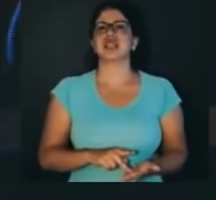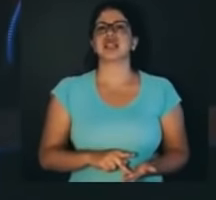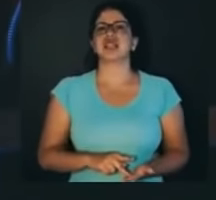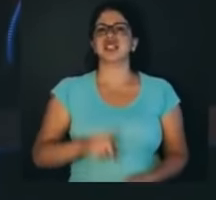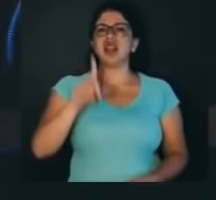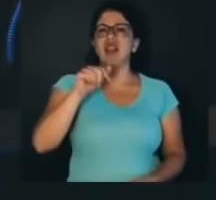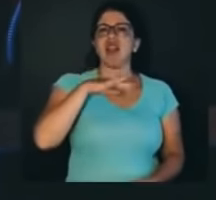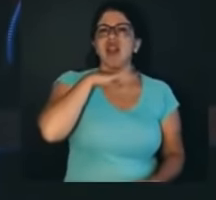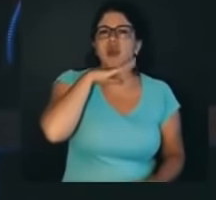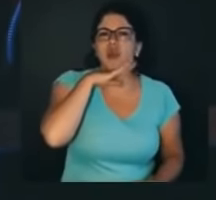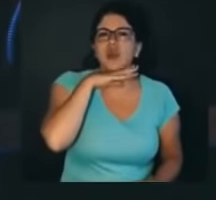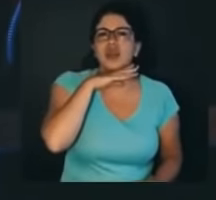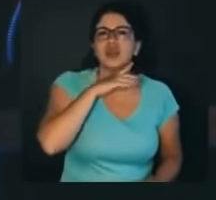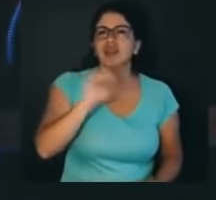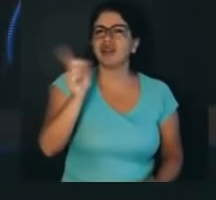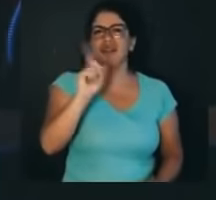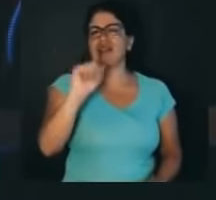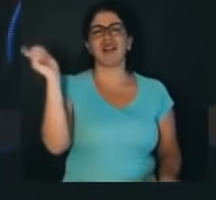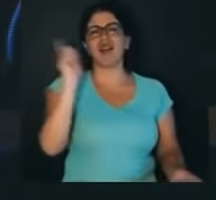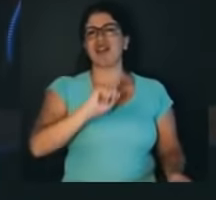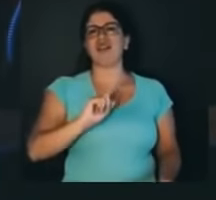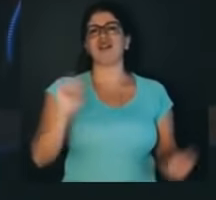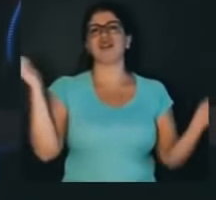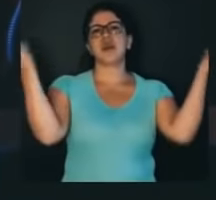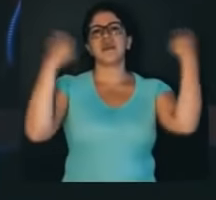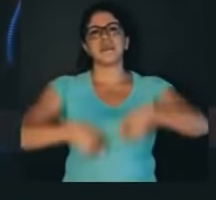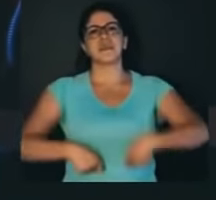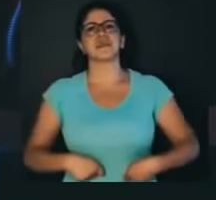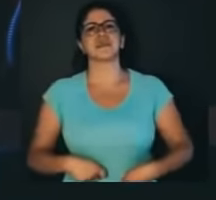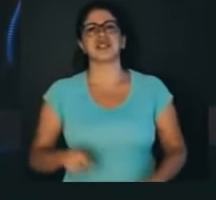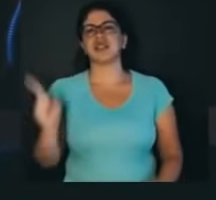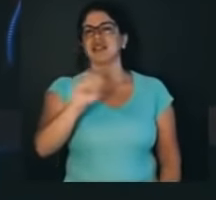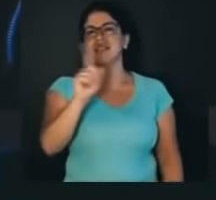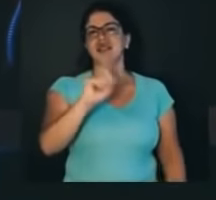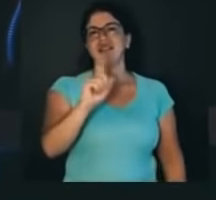Você é significado na cruz.